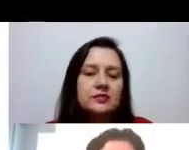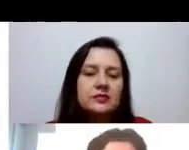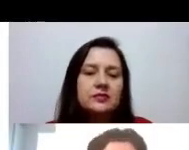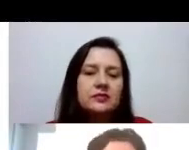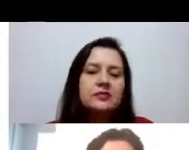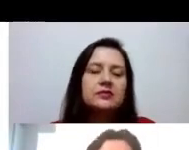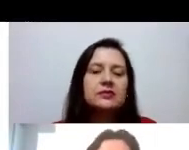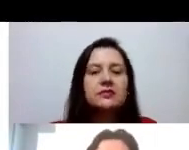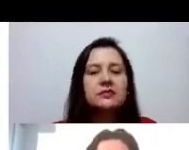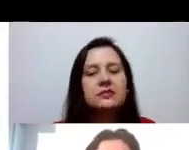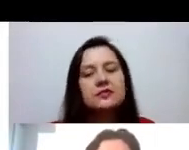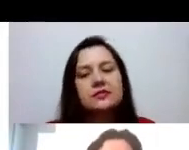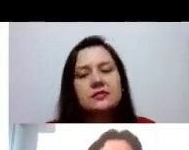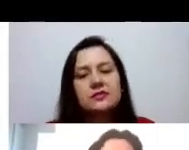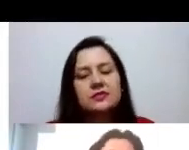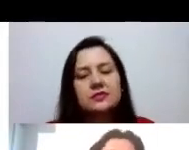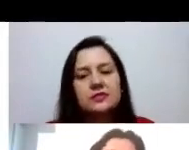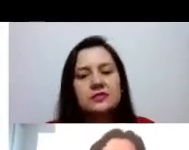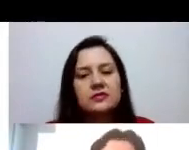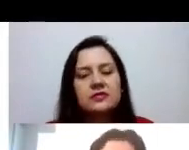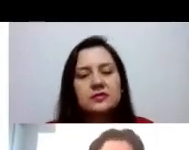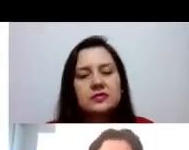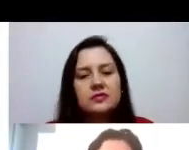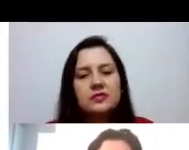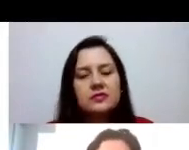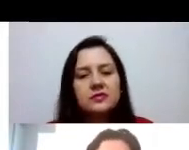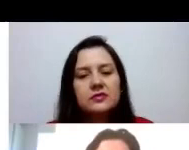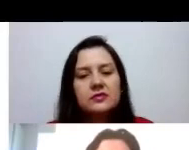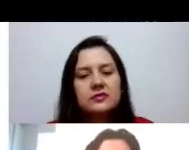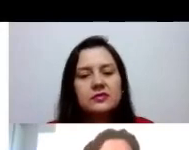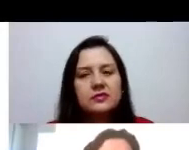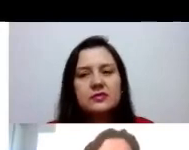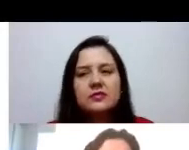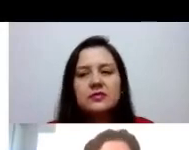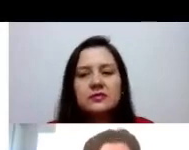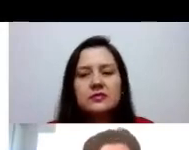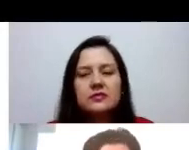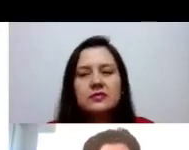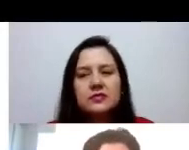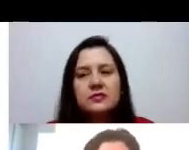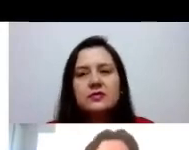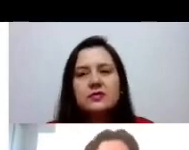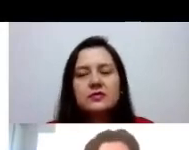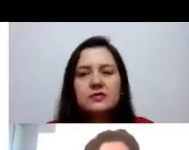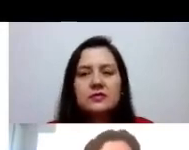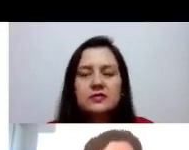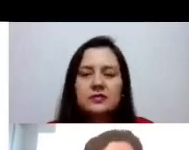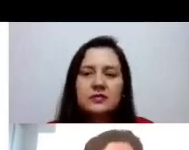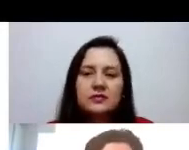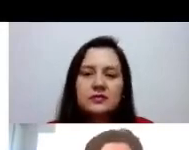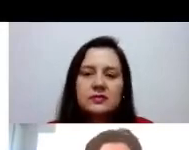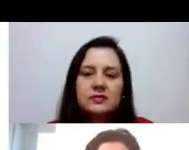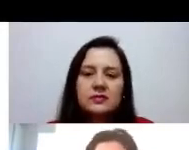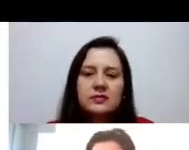A razoabilidade. Eu sempre falo, gente, que é muito importante a gente também ter uma certa razoabilidade nas nossas ações. Olha, o que não está